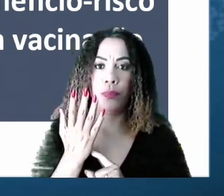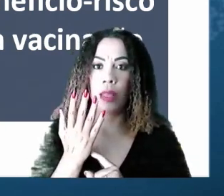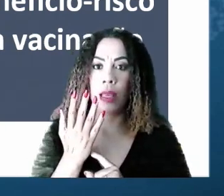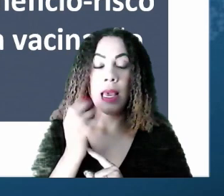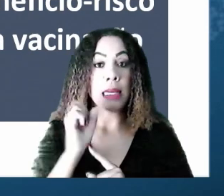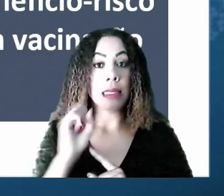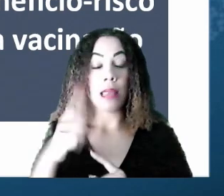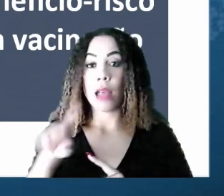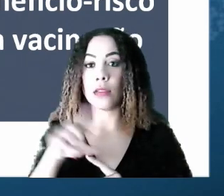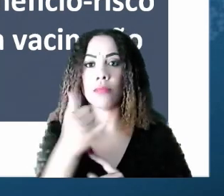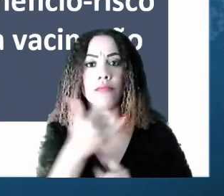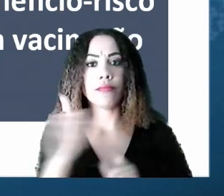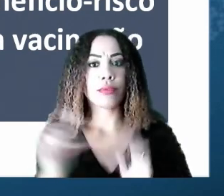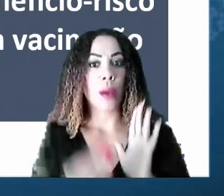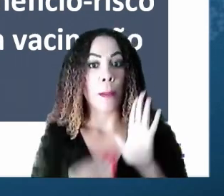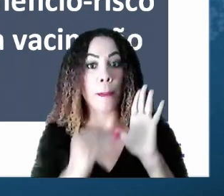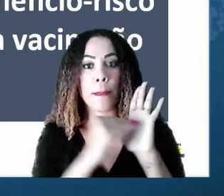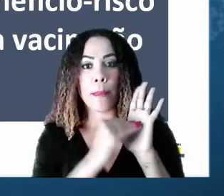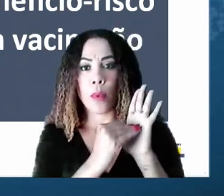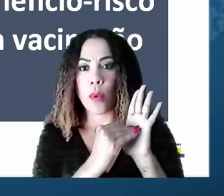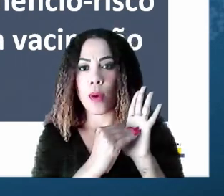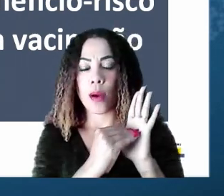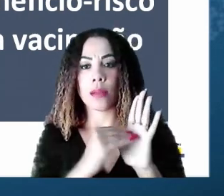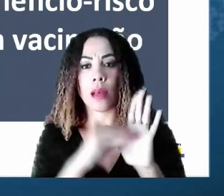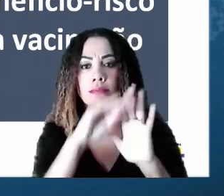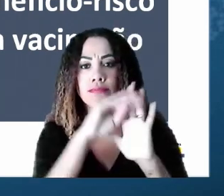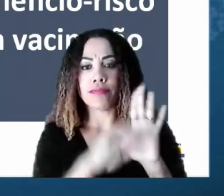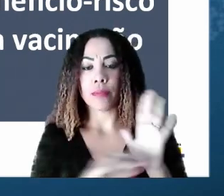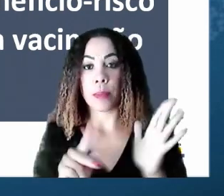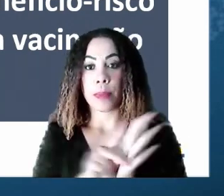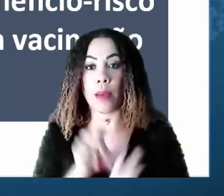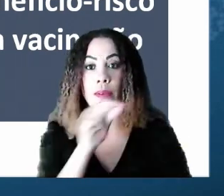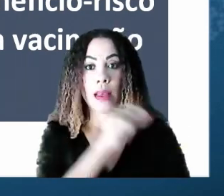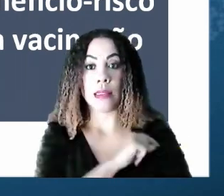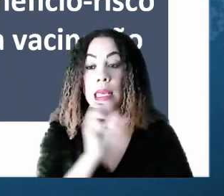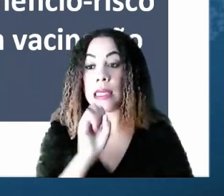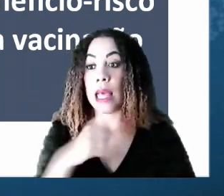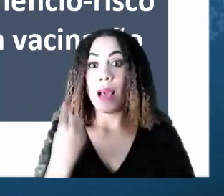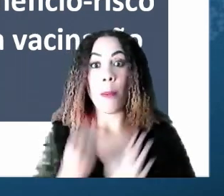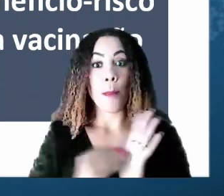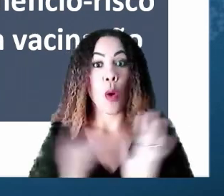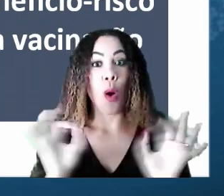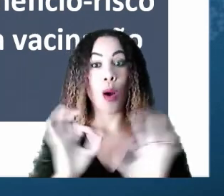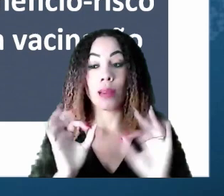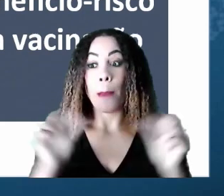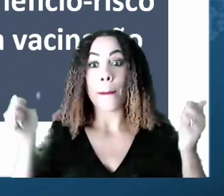incorporasse, diante do pior momento